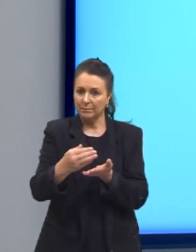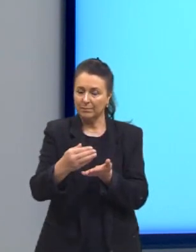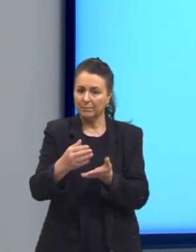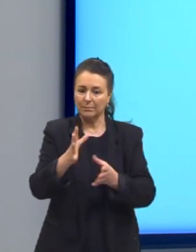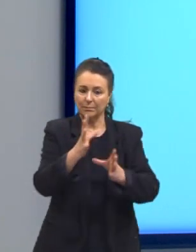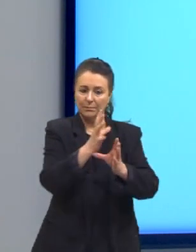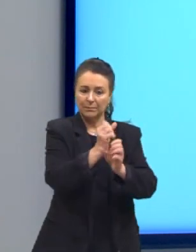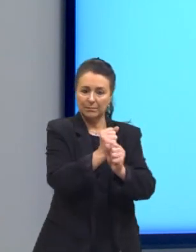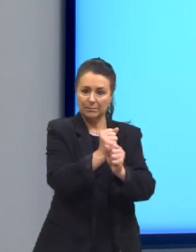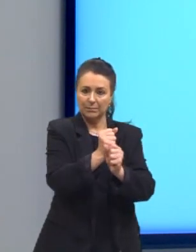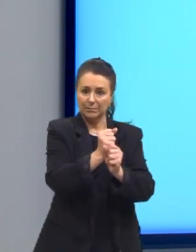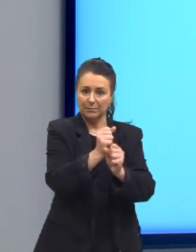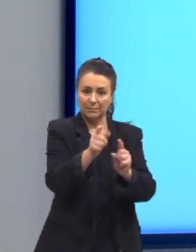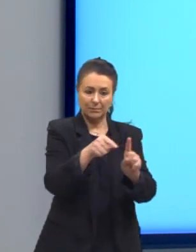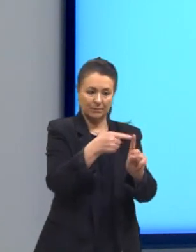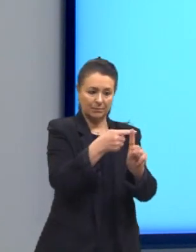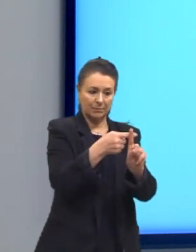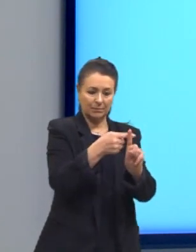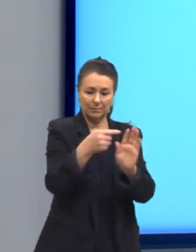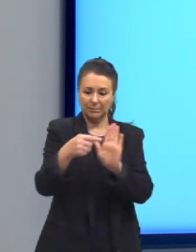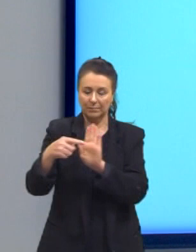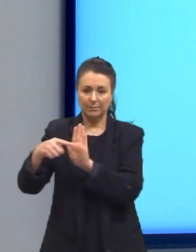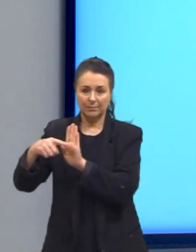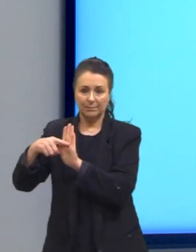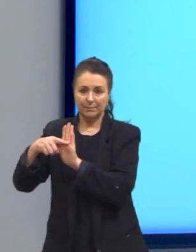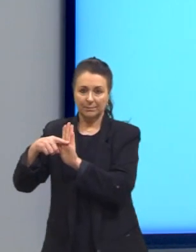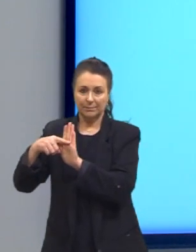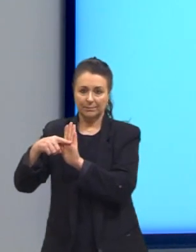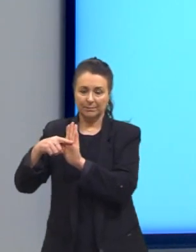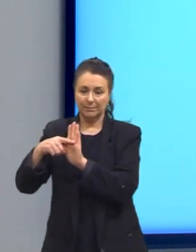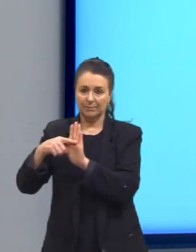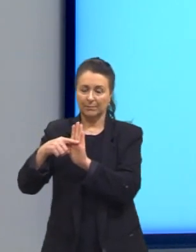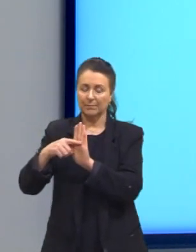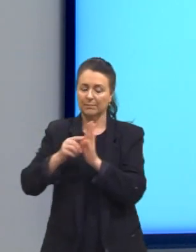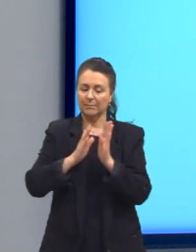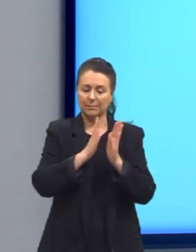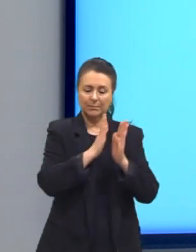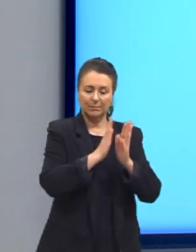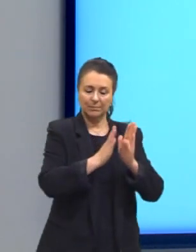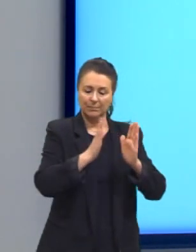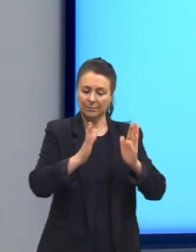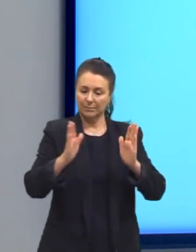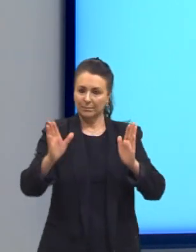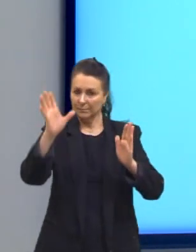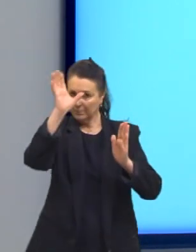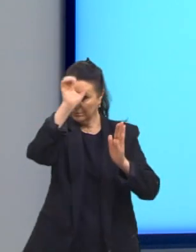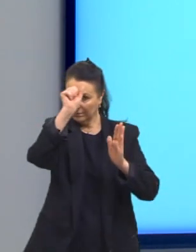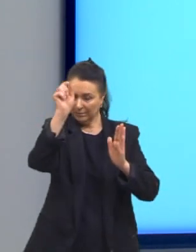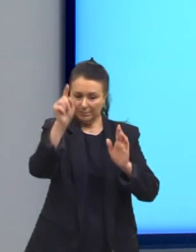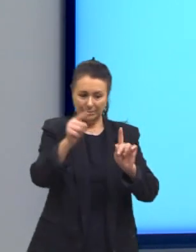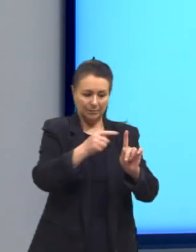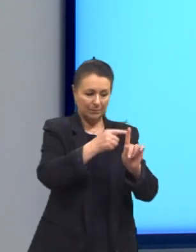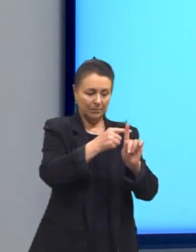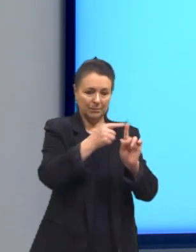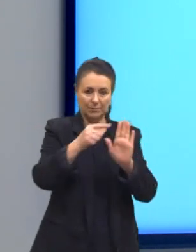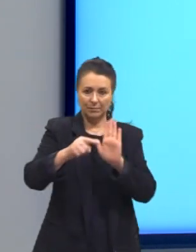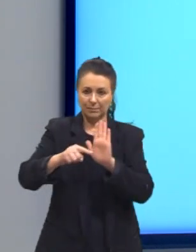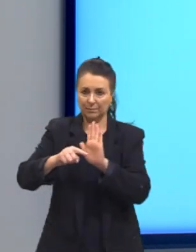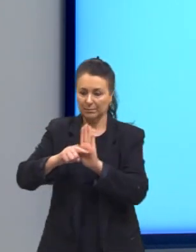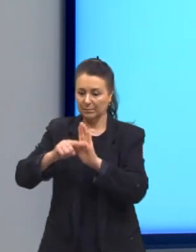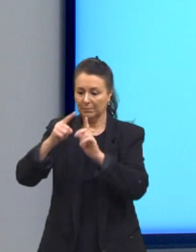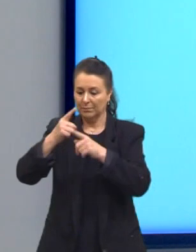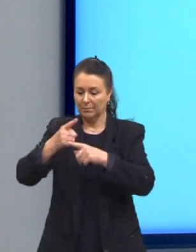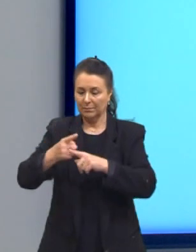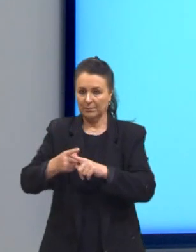e subtração a gente vai seguir na ordem que a gente aprende as operações né adição subtração e